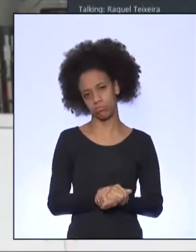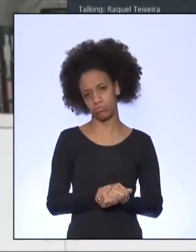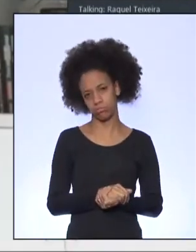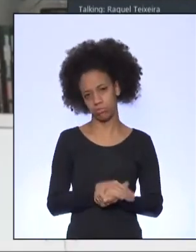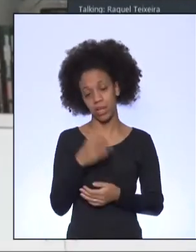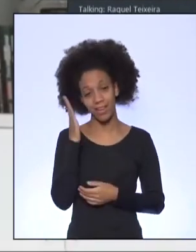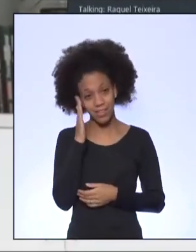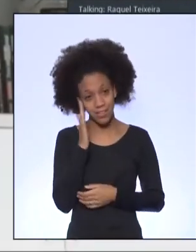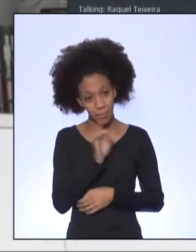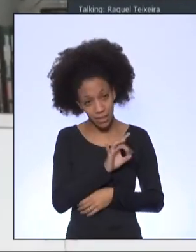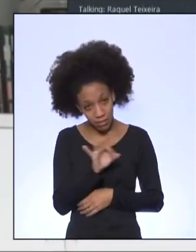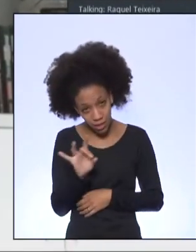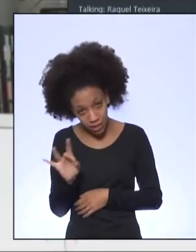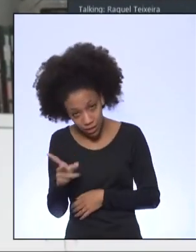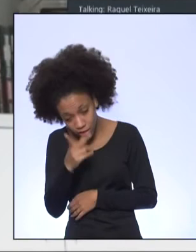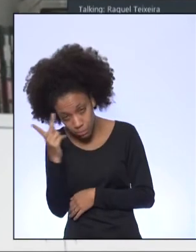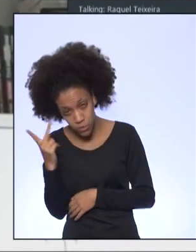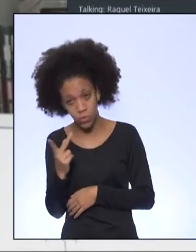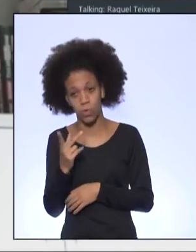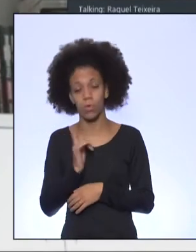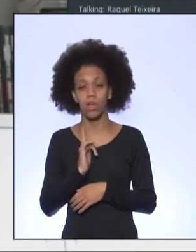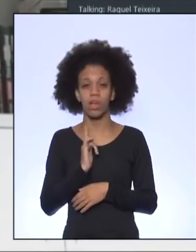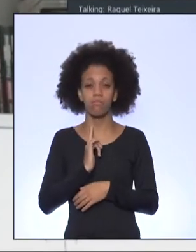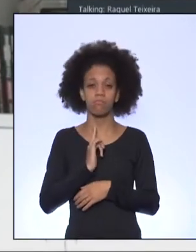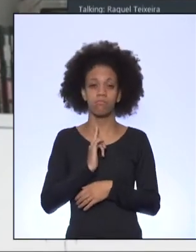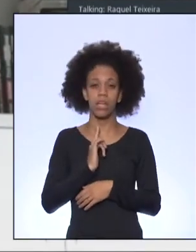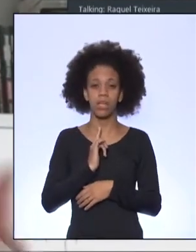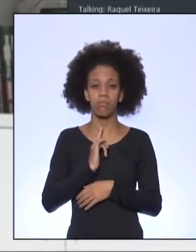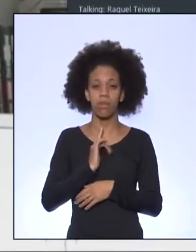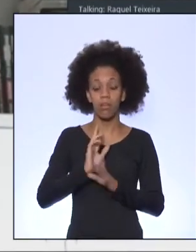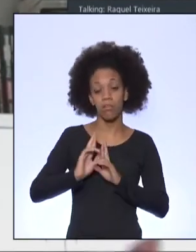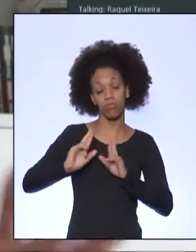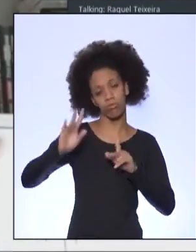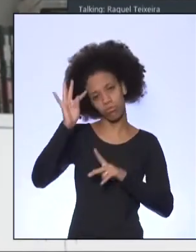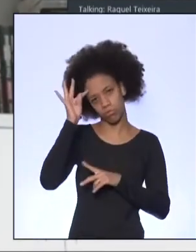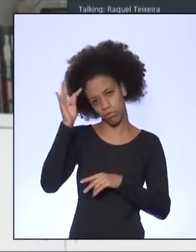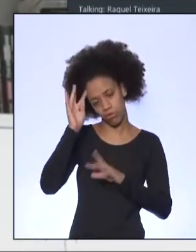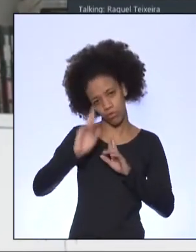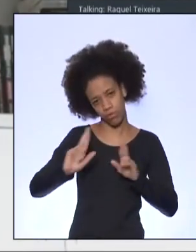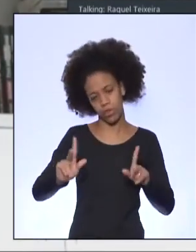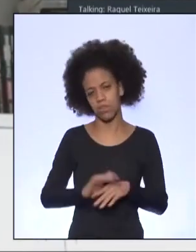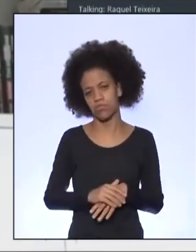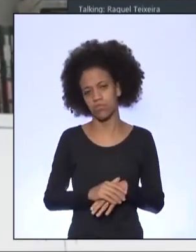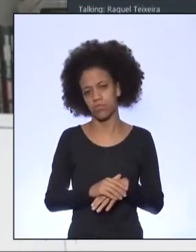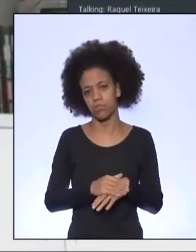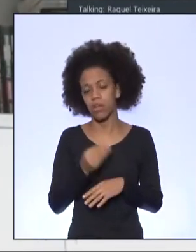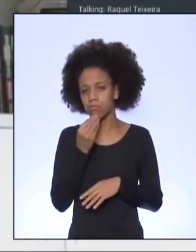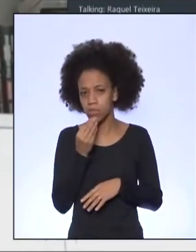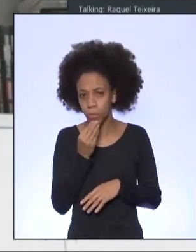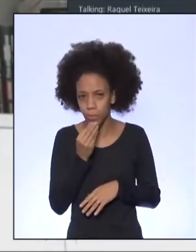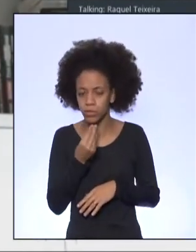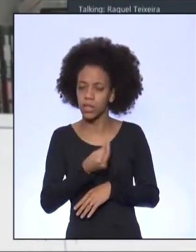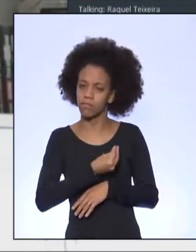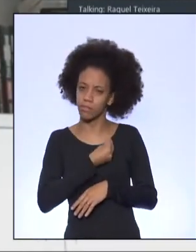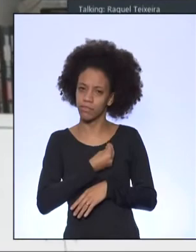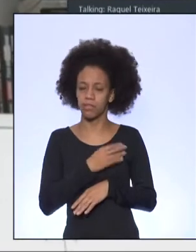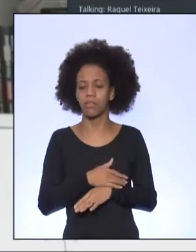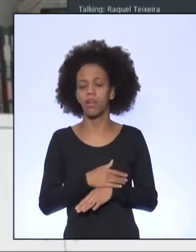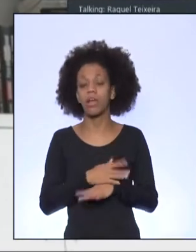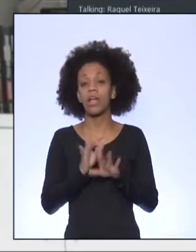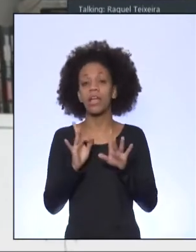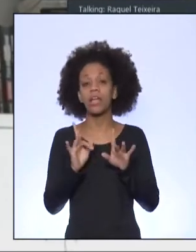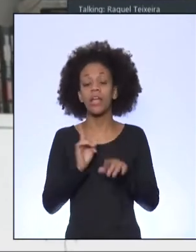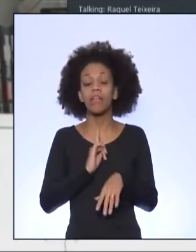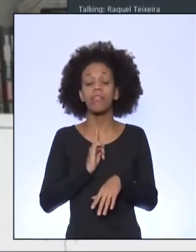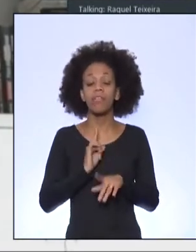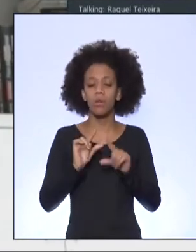que cada pessoa tem um repertório intelectual diferente dependendo das oportunidades que teve na vida. Aliás, tem uma frase do